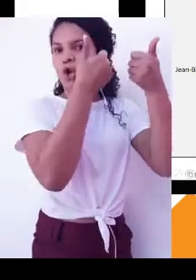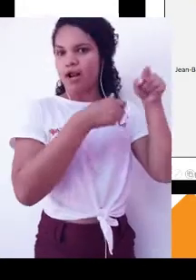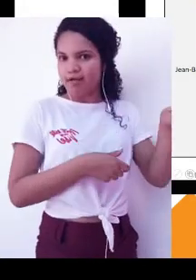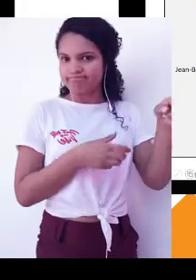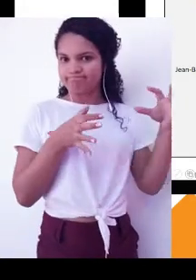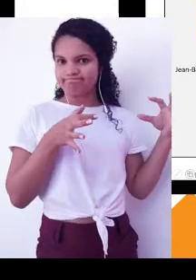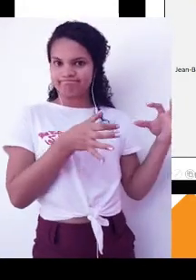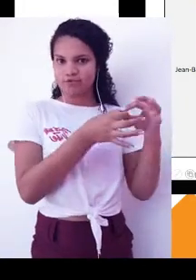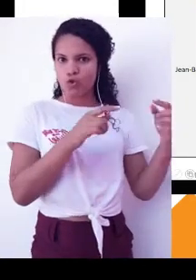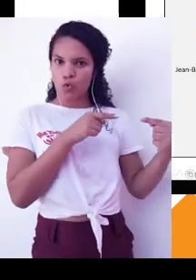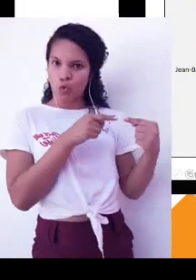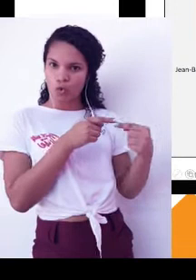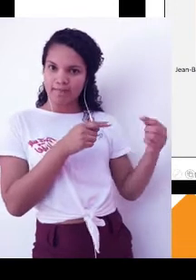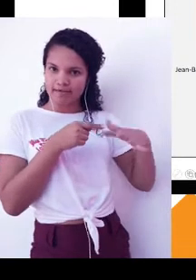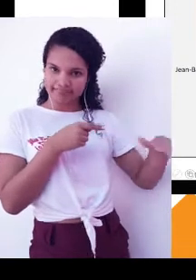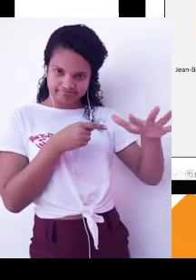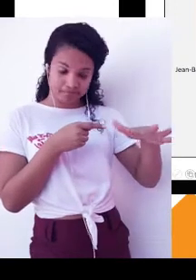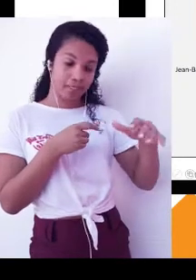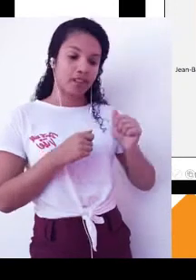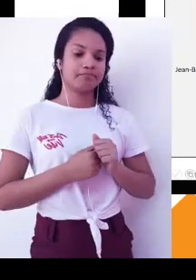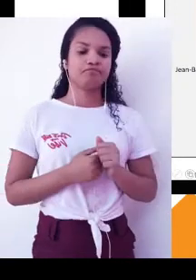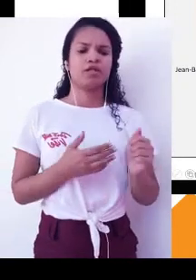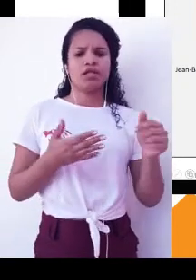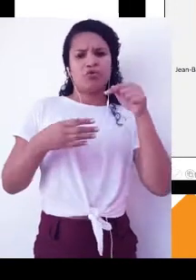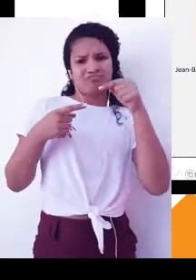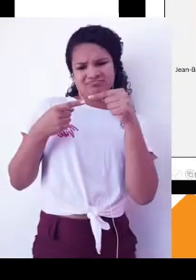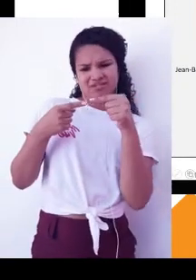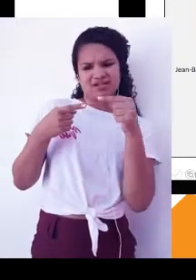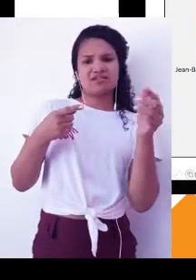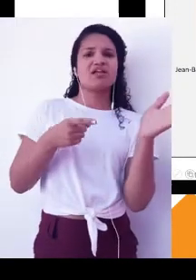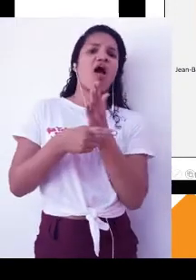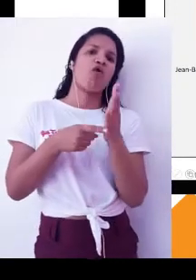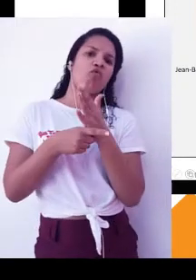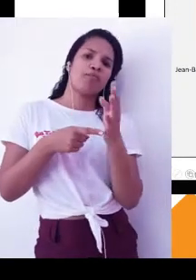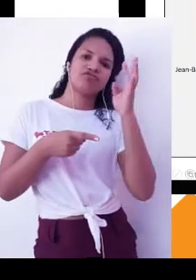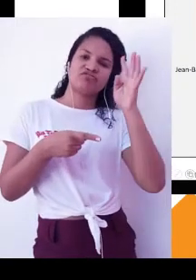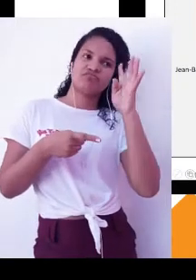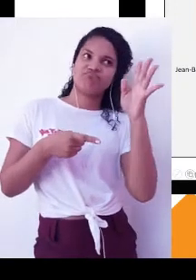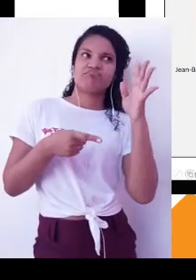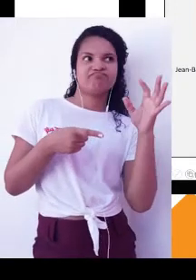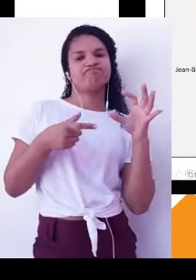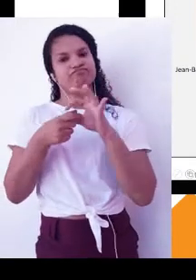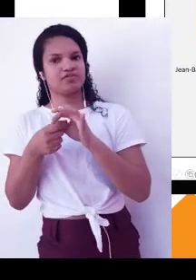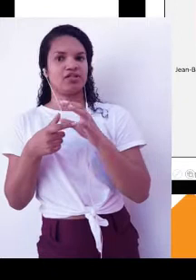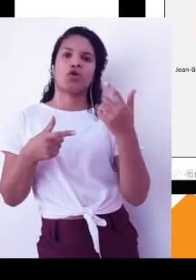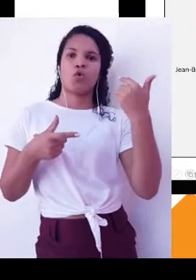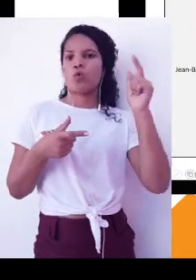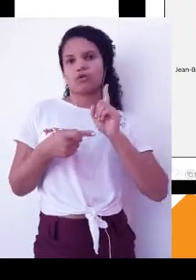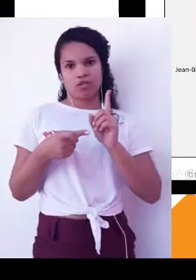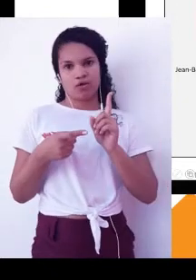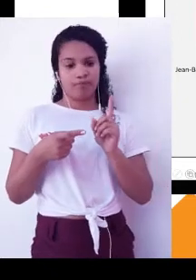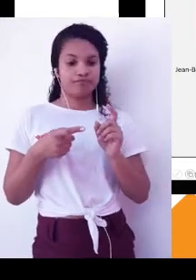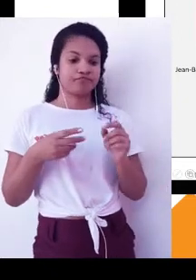E nesse processo, algumas estruturas são mais utilizadas do que outras. É o que caracteriza a lei